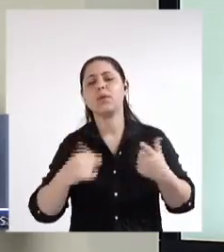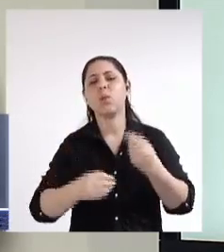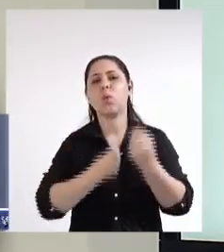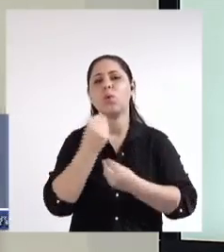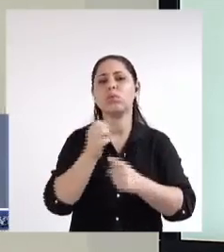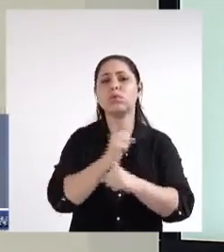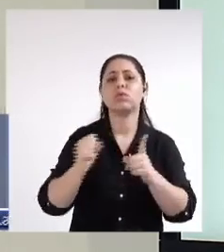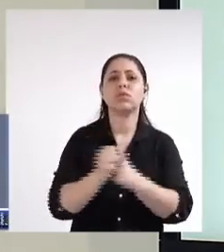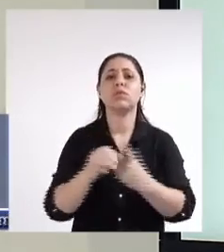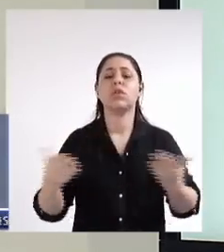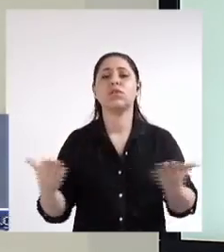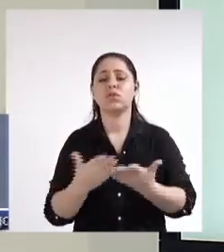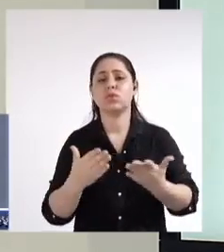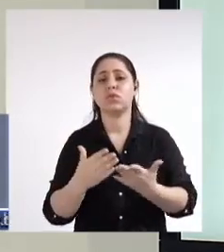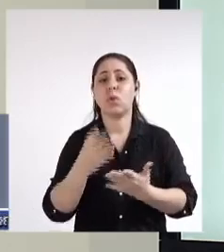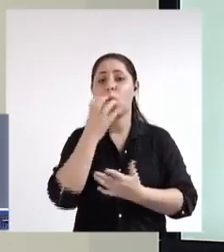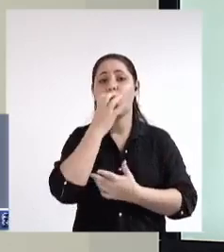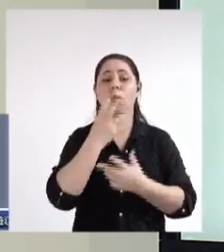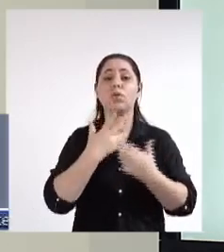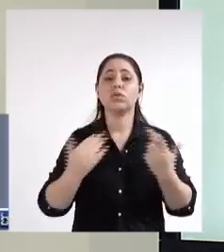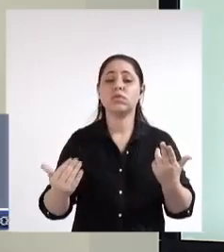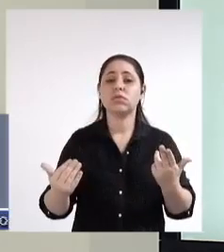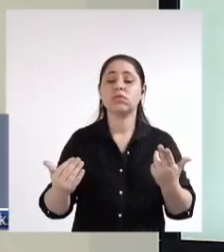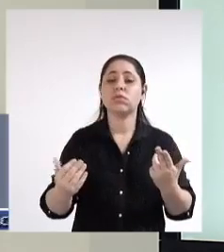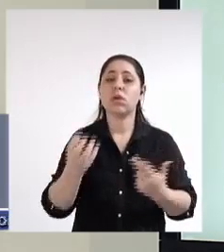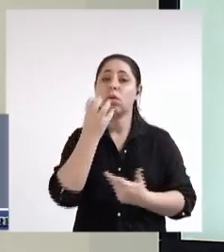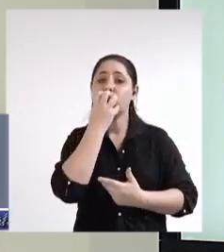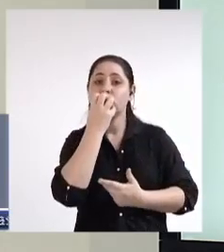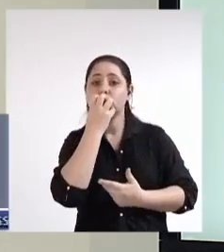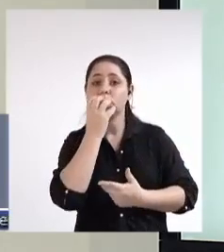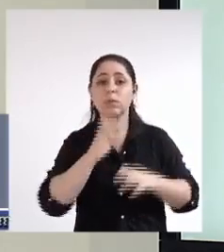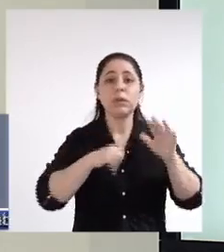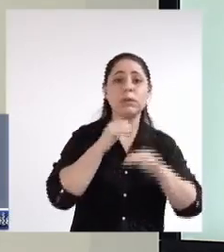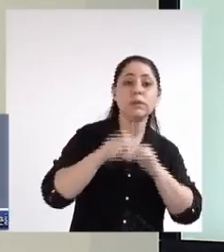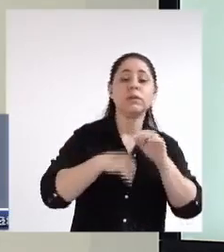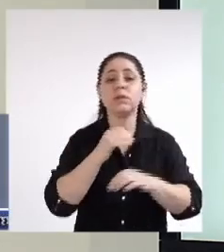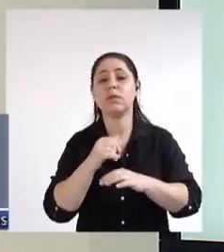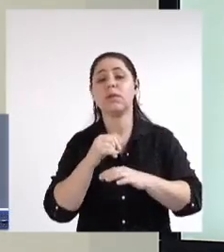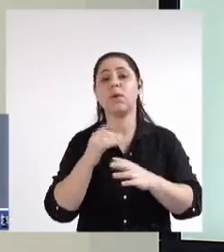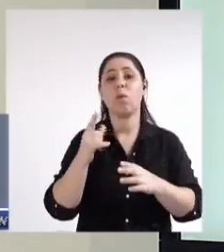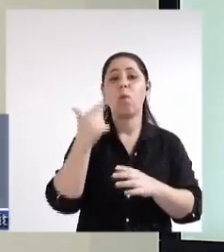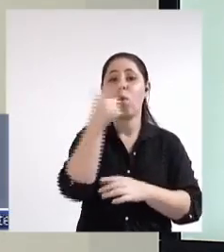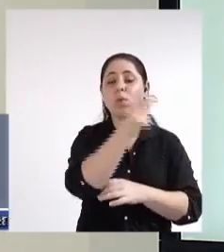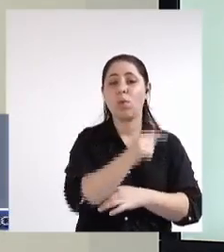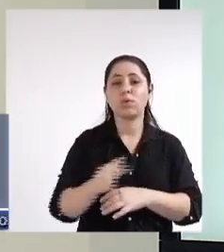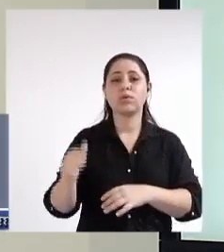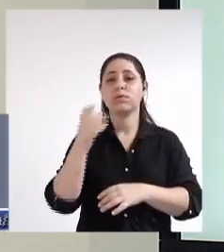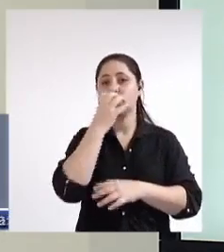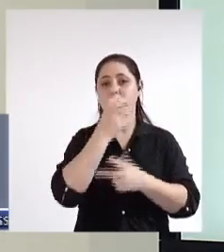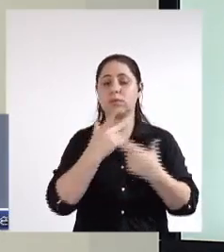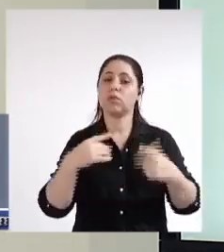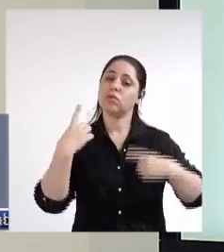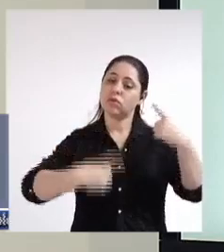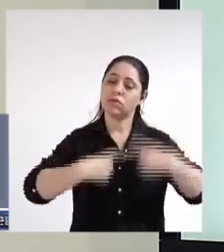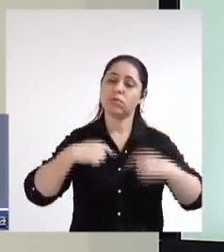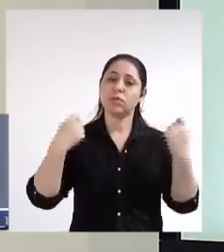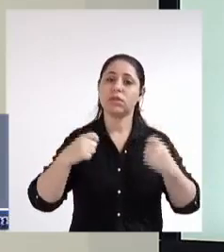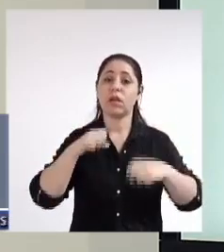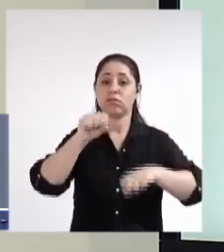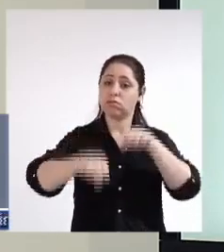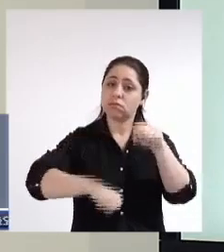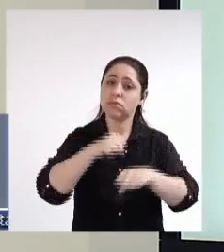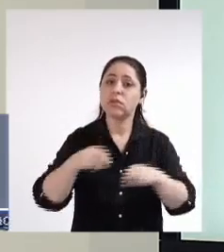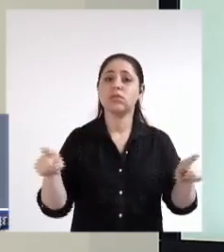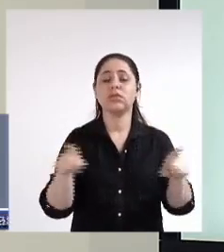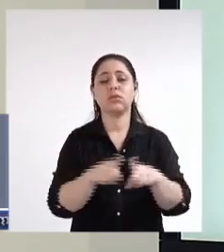atualmente né os animais os cachorros vão perseguir os animais silvestres não tudo uma discussão que a gente precisa fazer bicicleta mesma